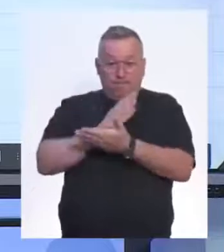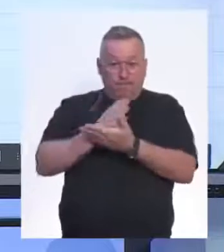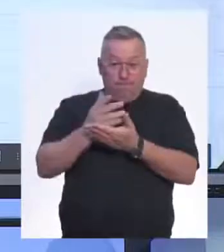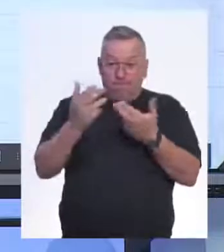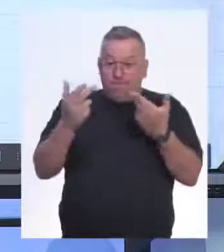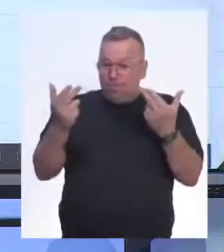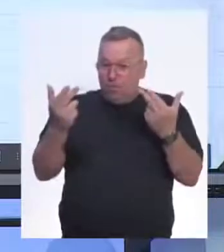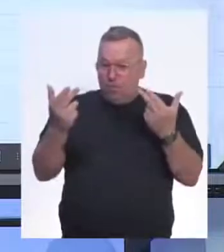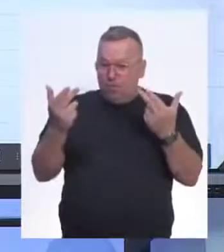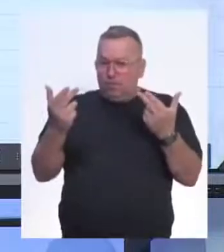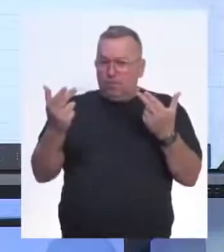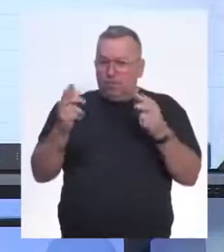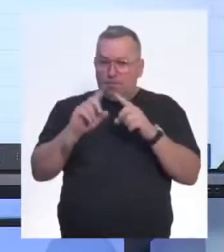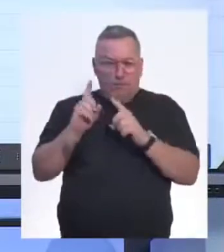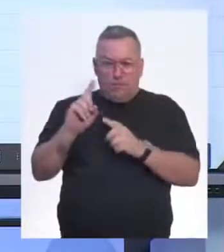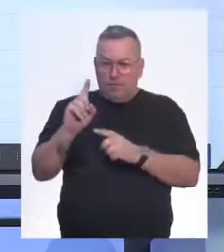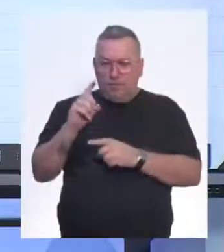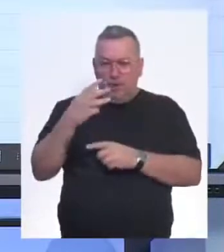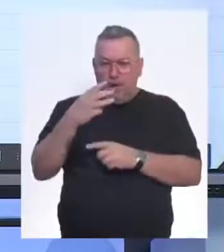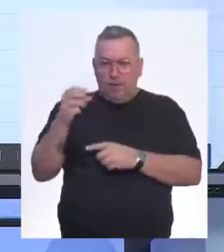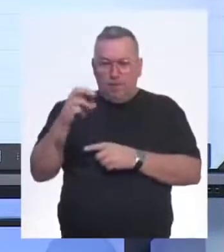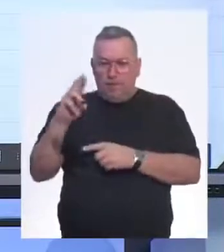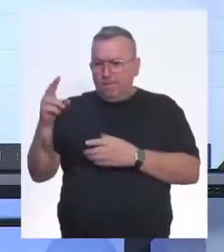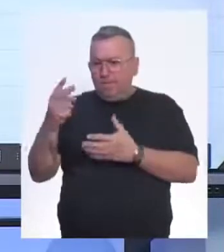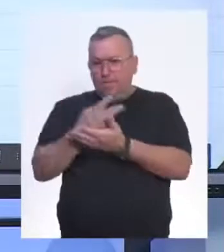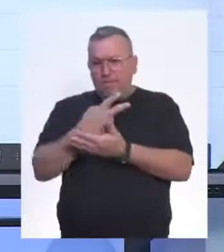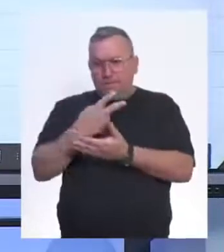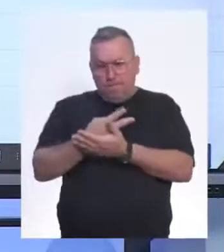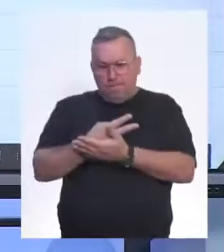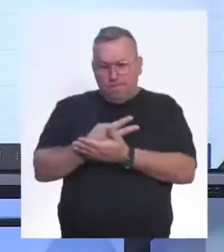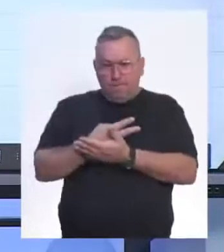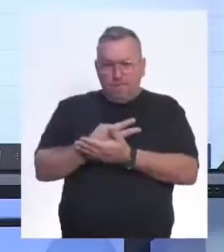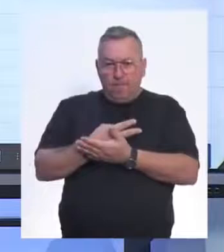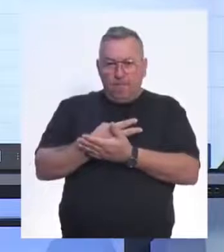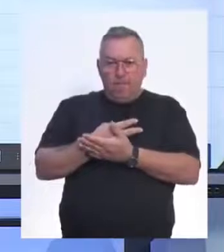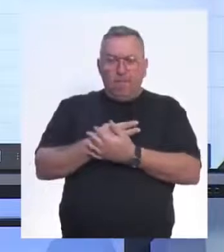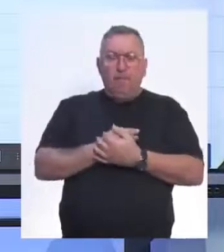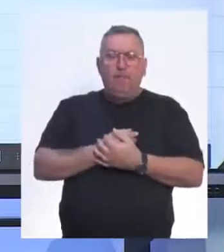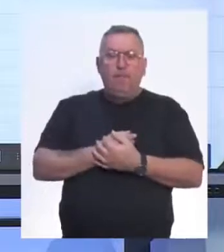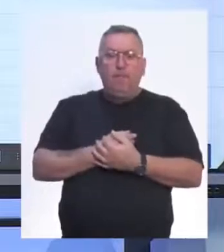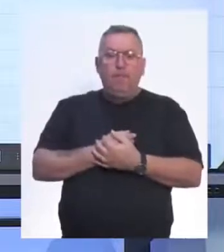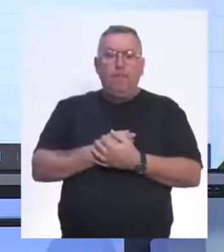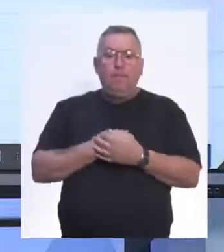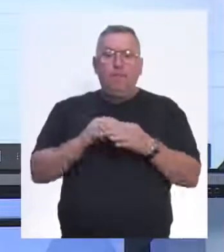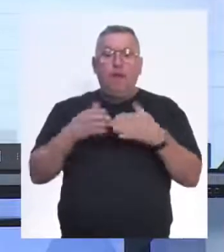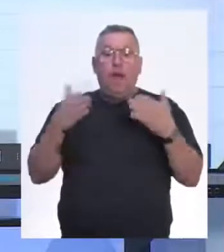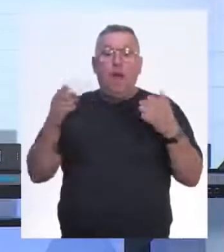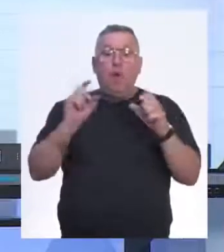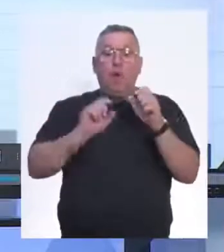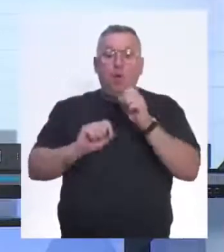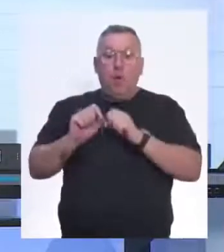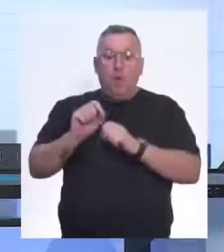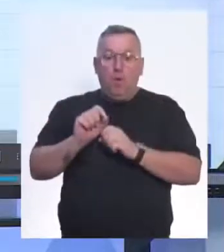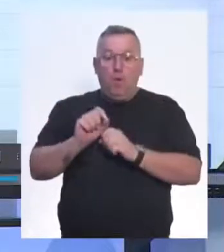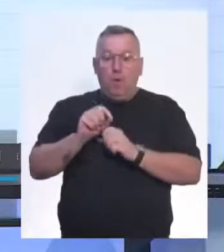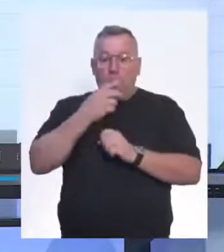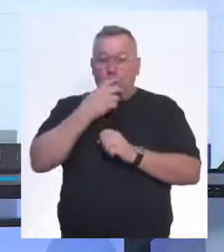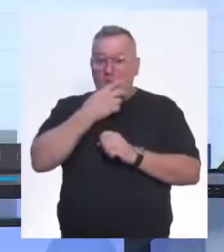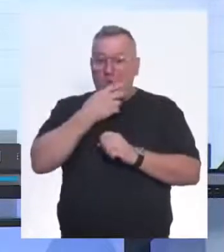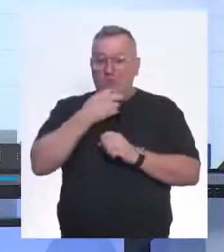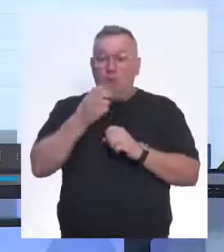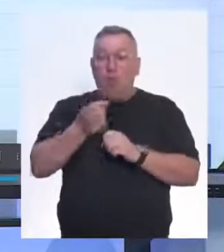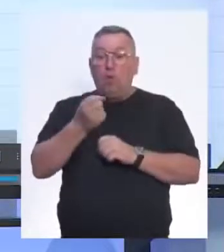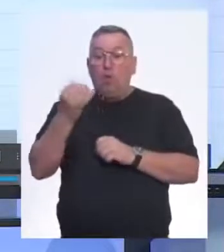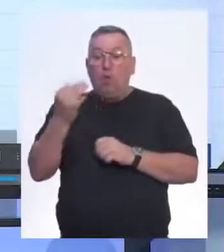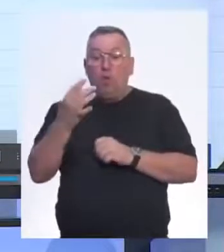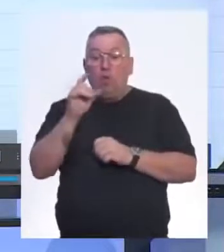igual. Então, não ficou metade para cada um fazer aí, no caso, gastar esse valor. A questão foi o